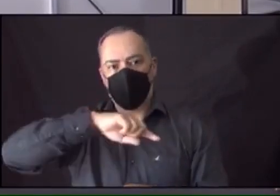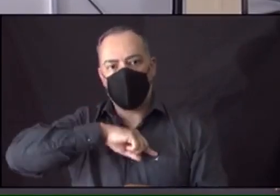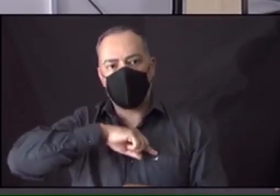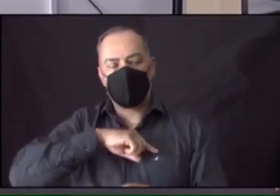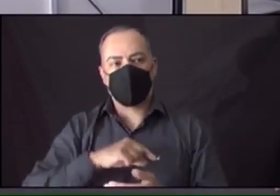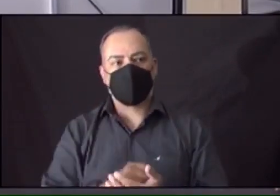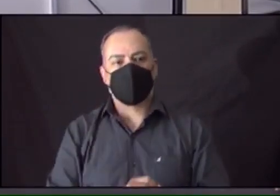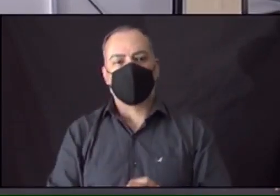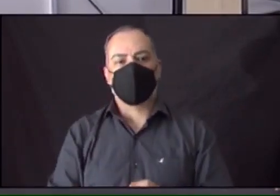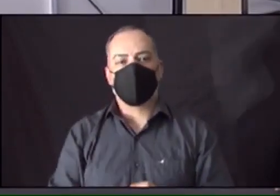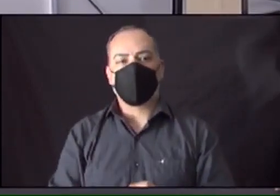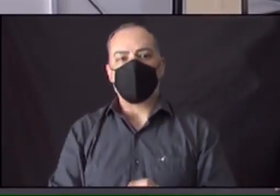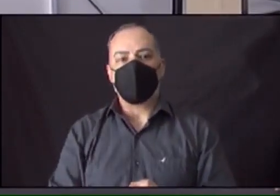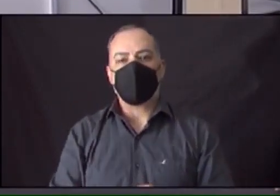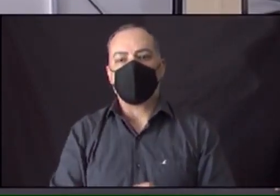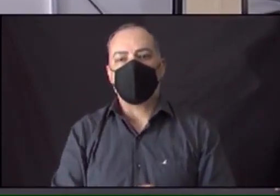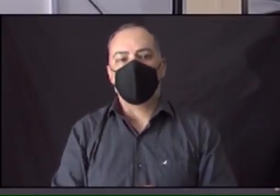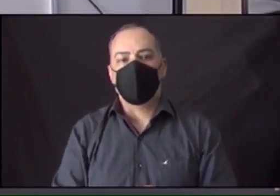momento,